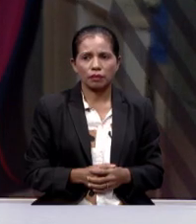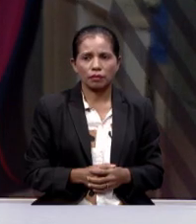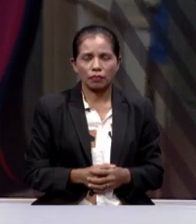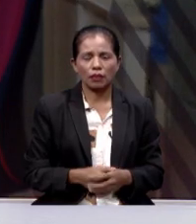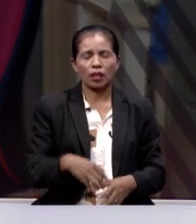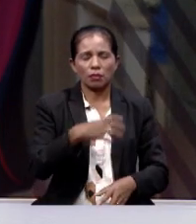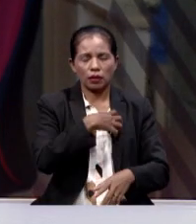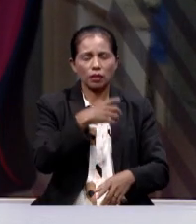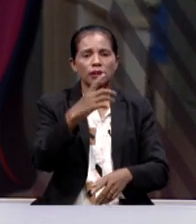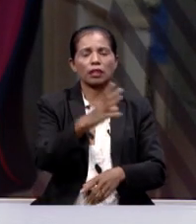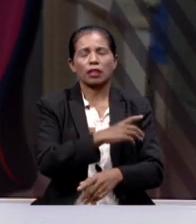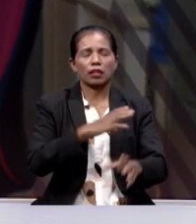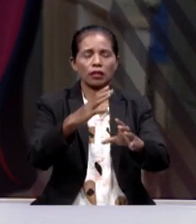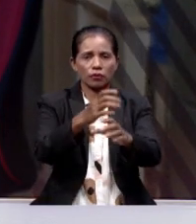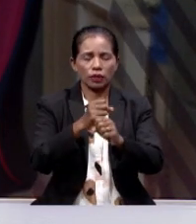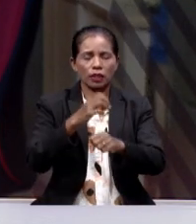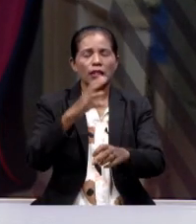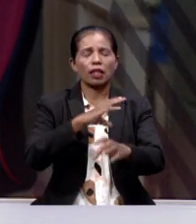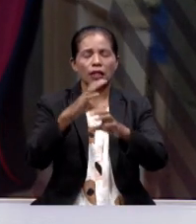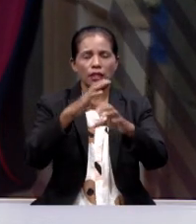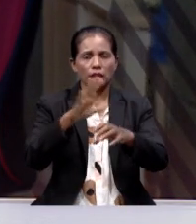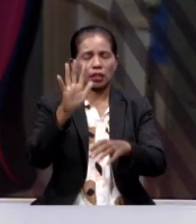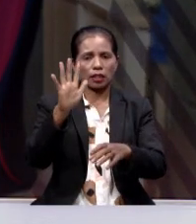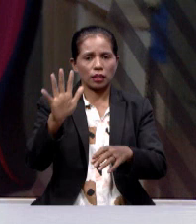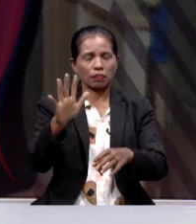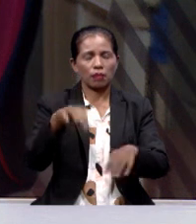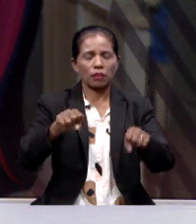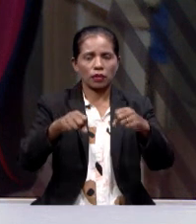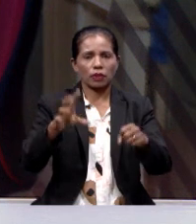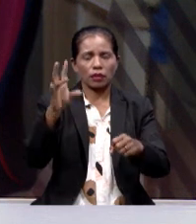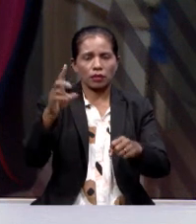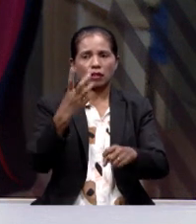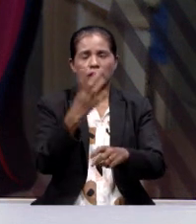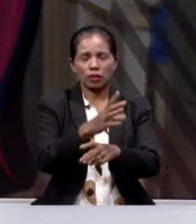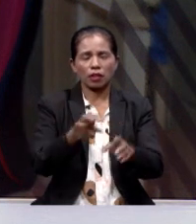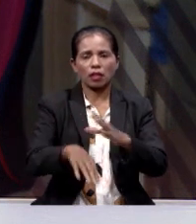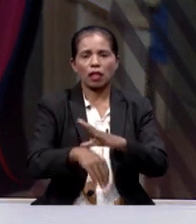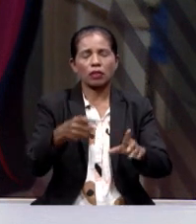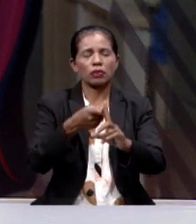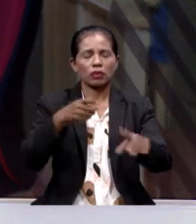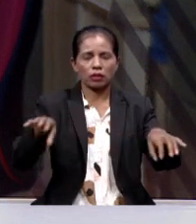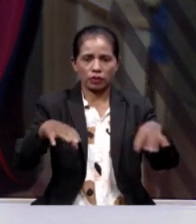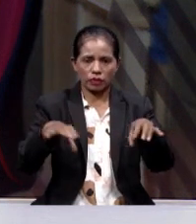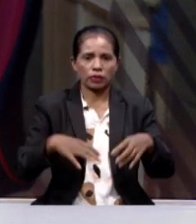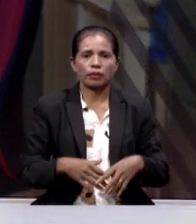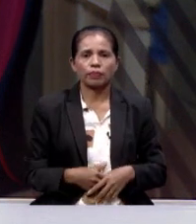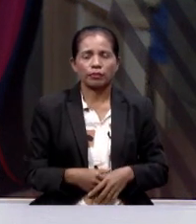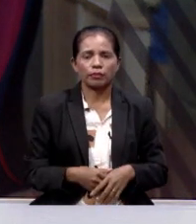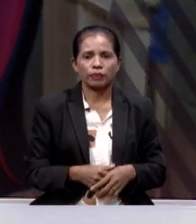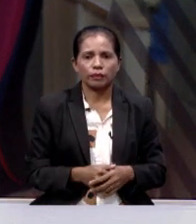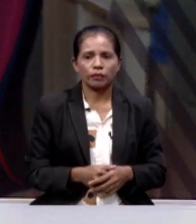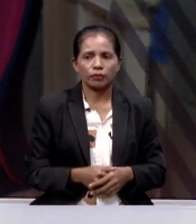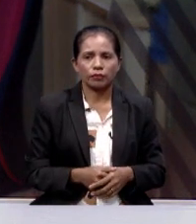Polícia Trânsito prende carreta Estado Lima no motorizada Rito, também rala o movimento fora Rússia Hora Serviço.